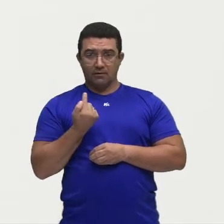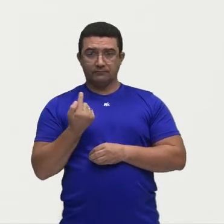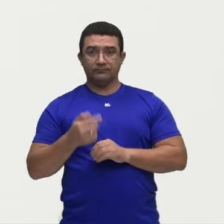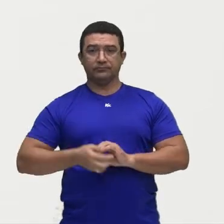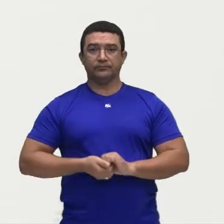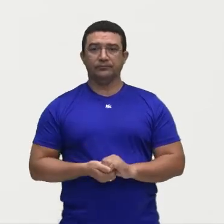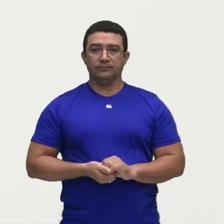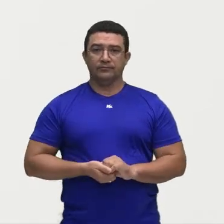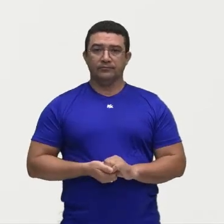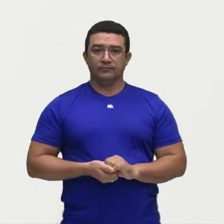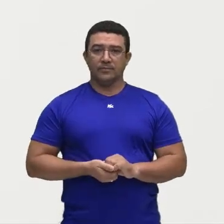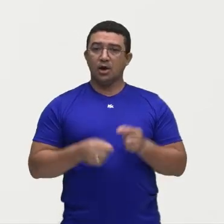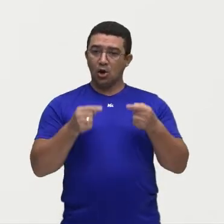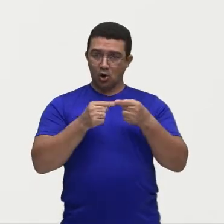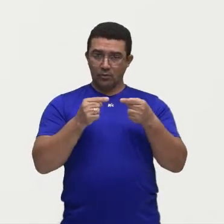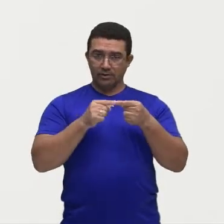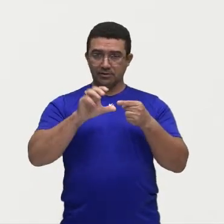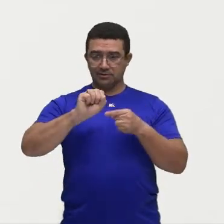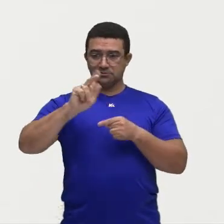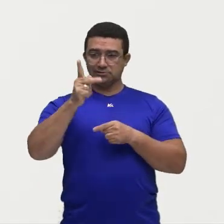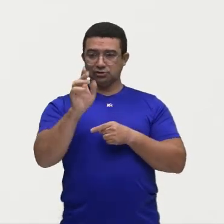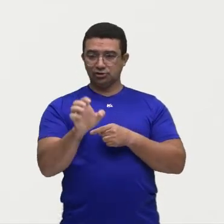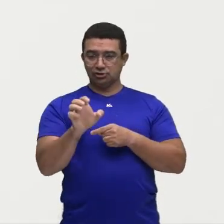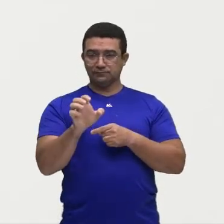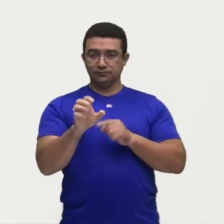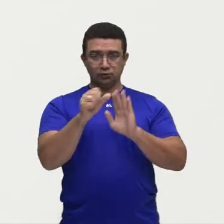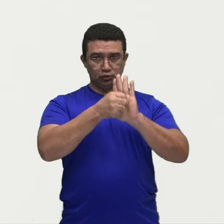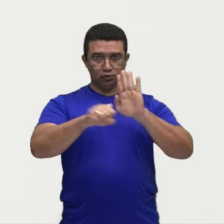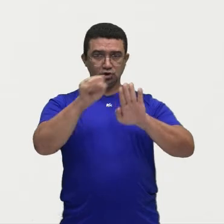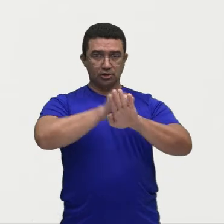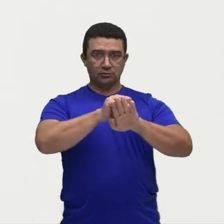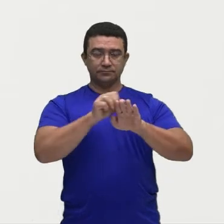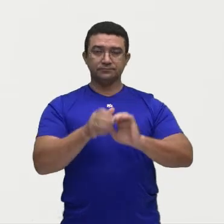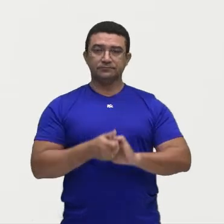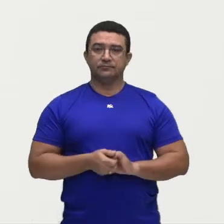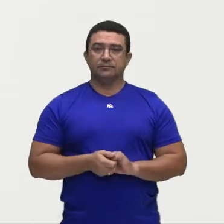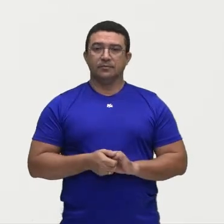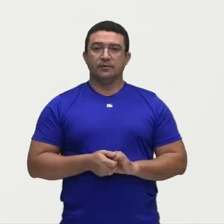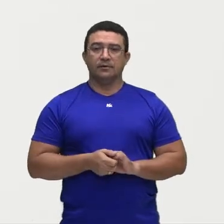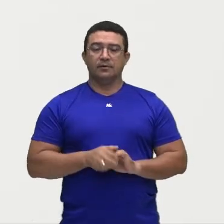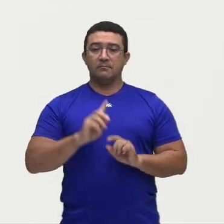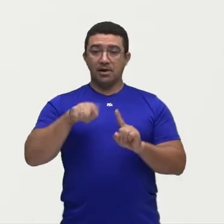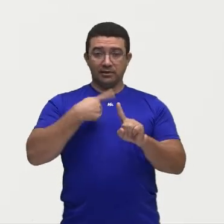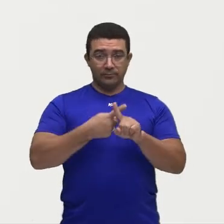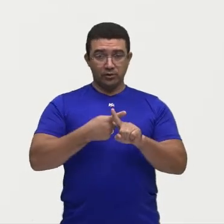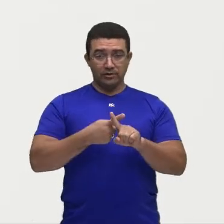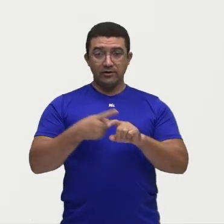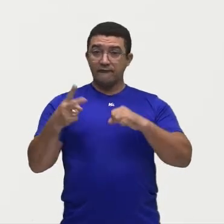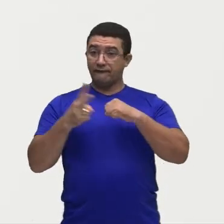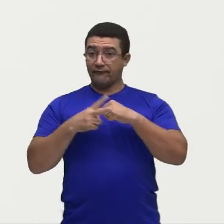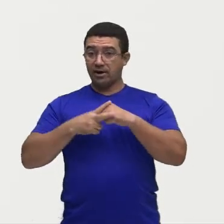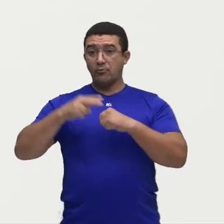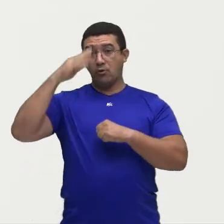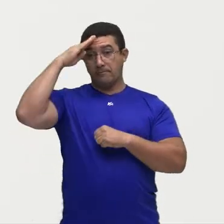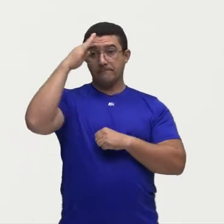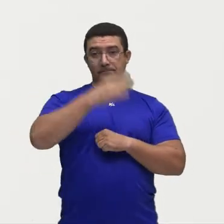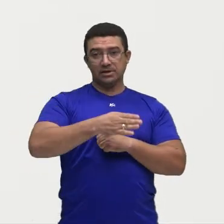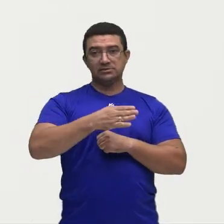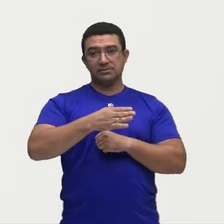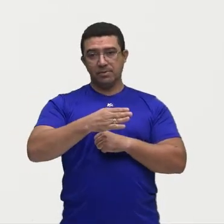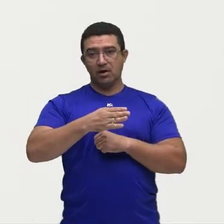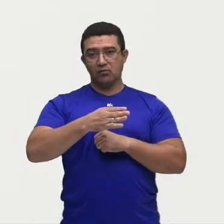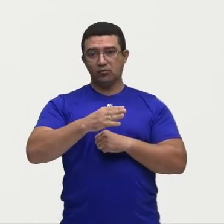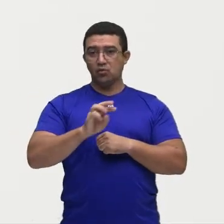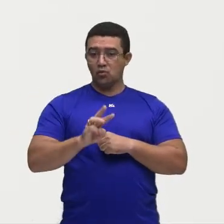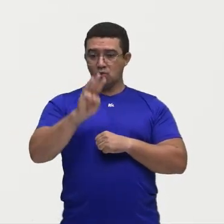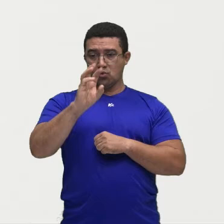é she, ó, acompanhado do sujeito she. E depois é o verbo principal. Dependendo do seu verbo, vai ter um